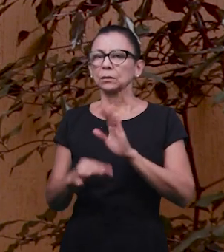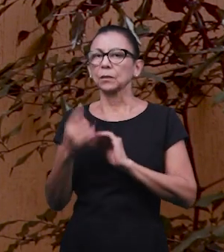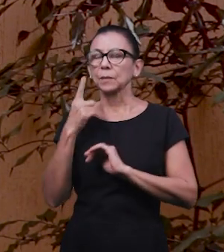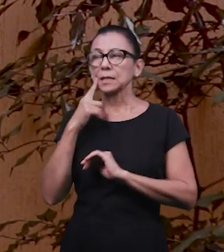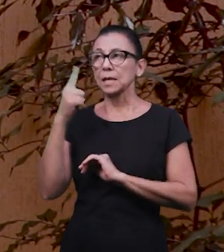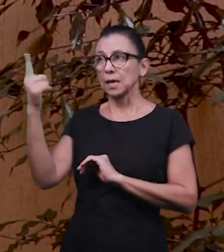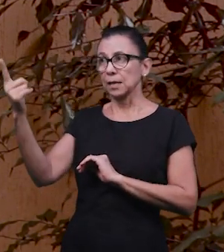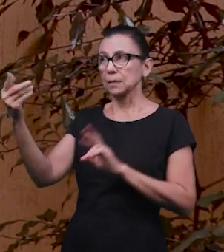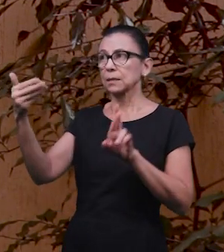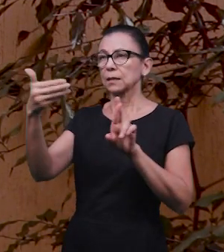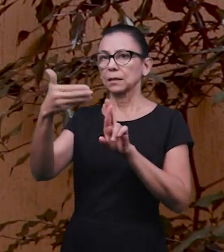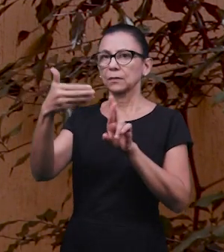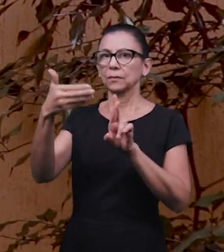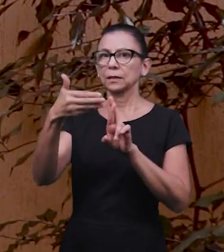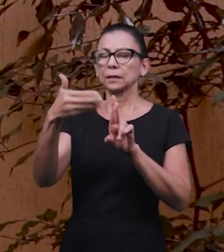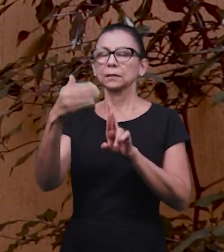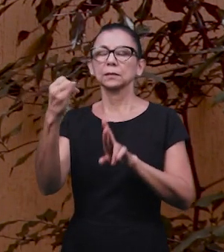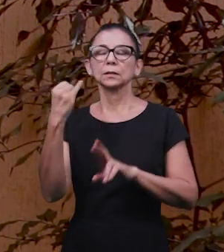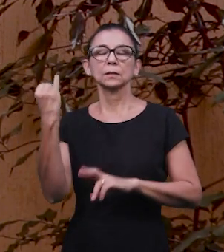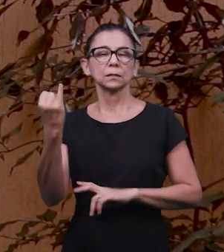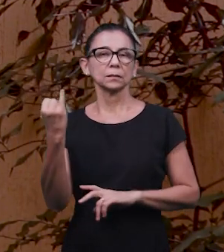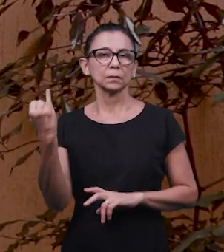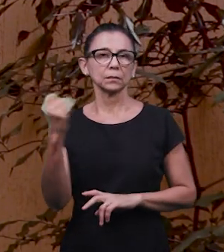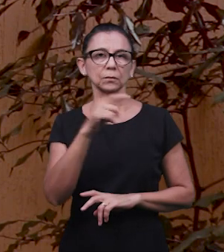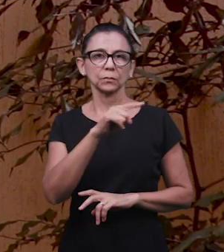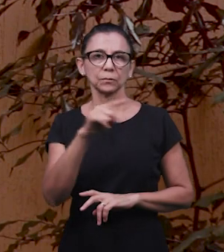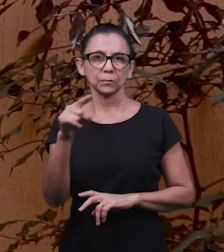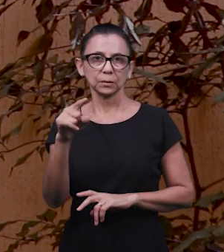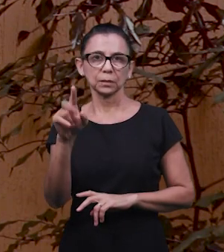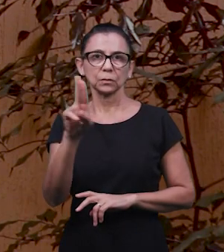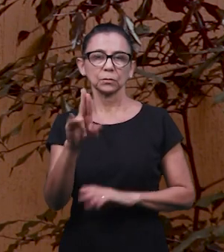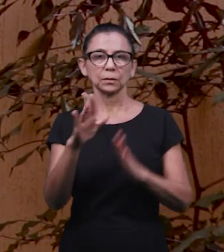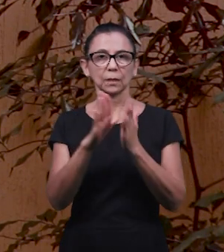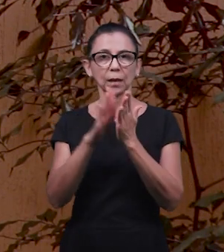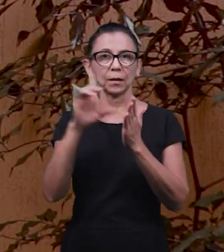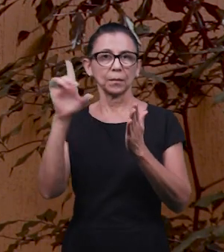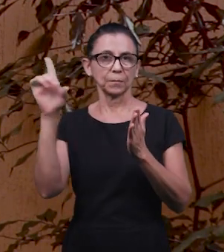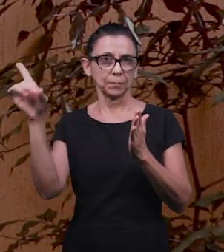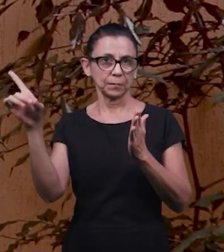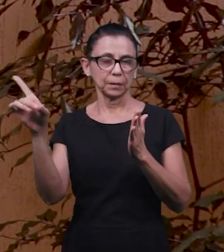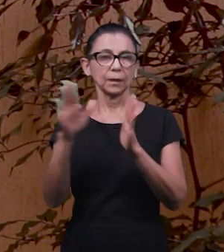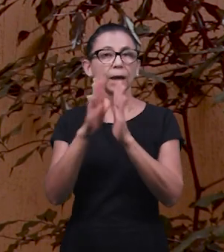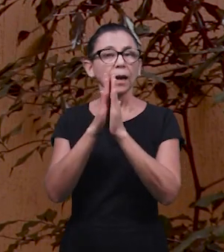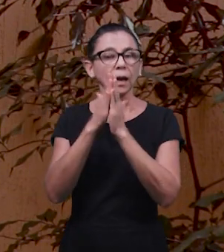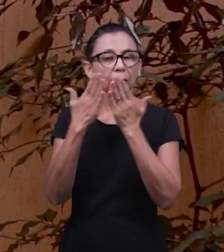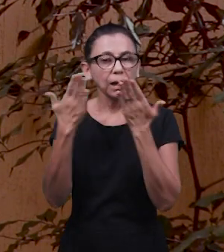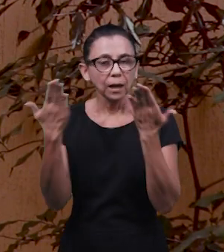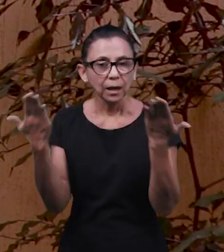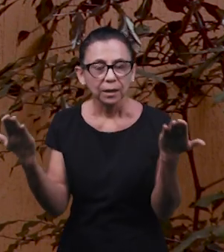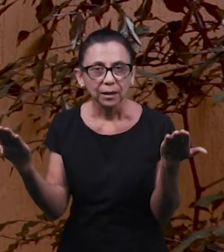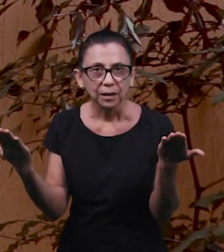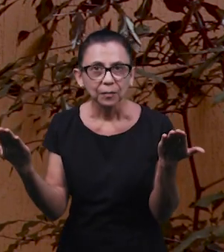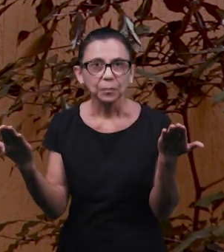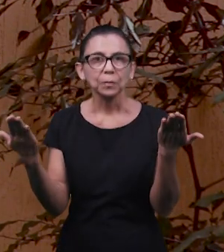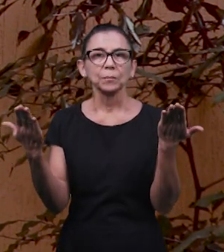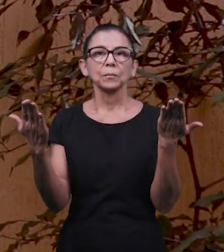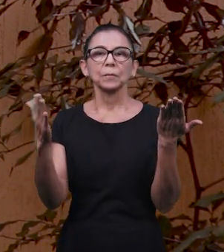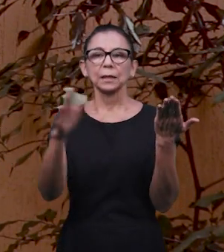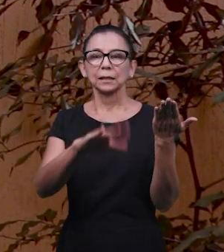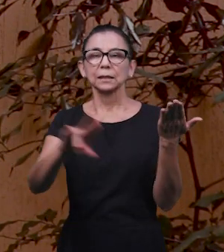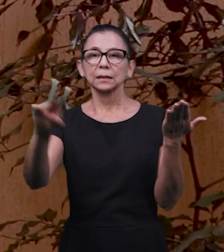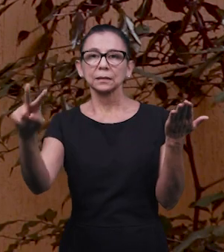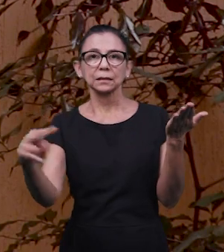3. Então, especificamente nessa aula. Uma coisa que vocês vão ver é que no material adaptado nós não mandamos o slide